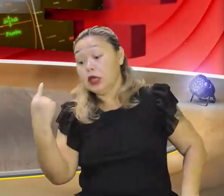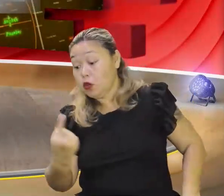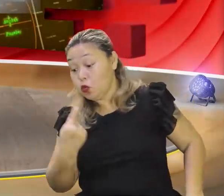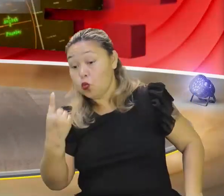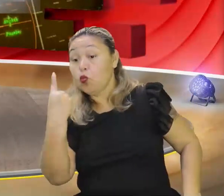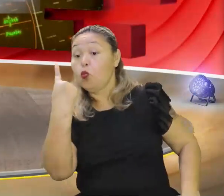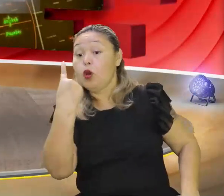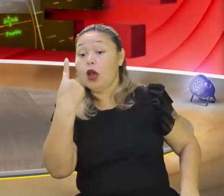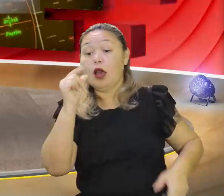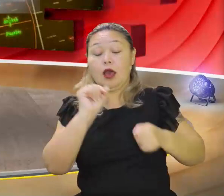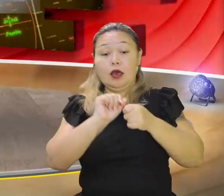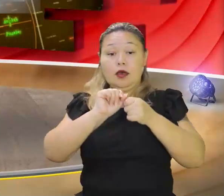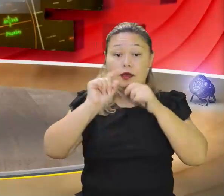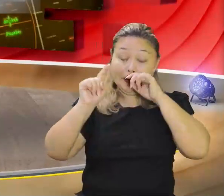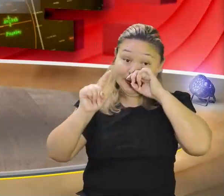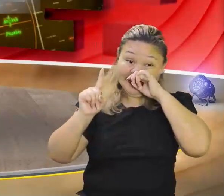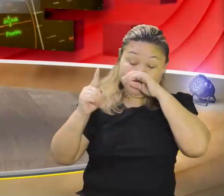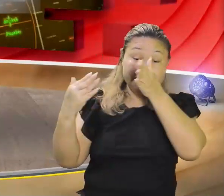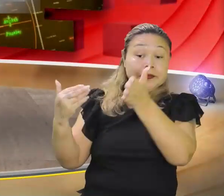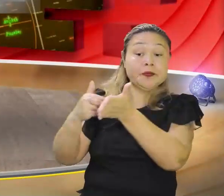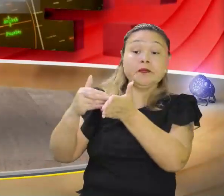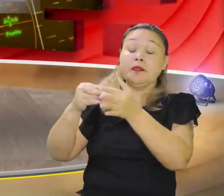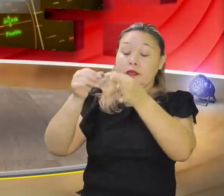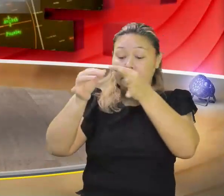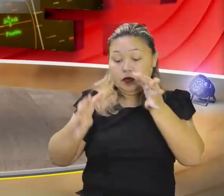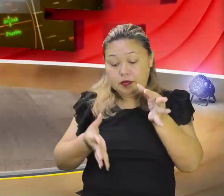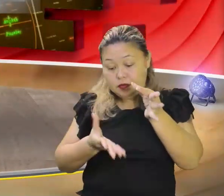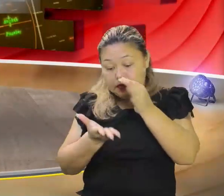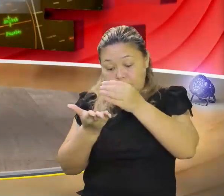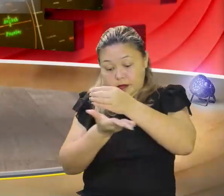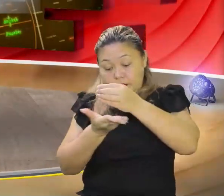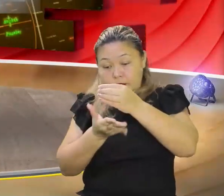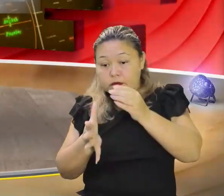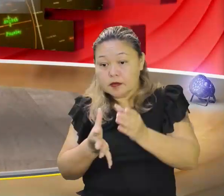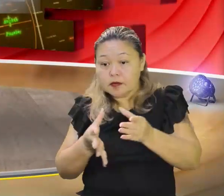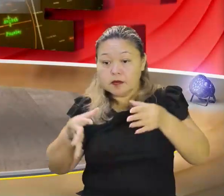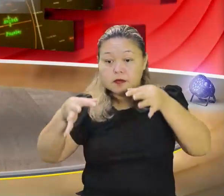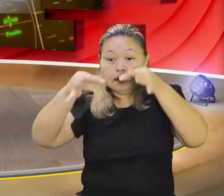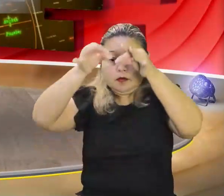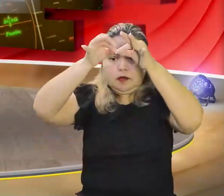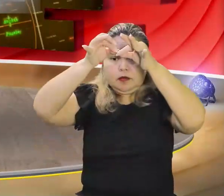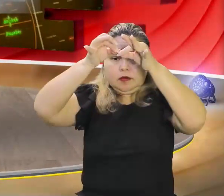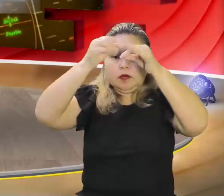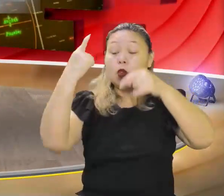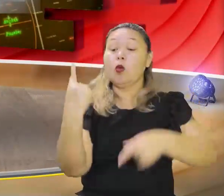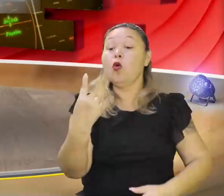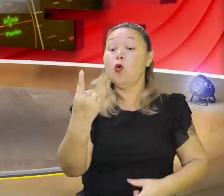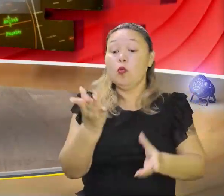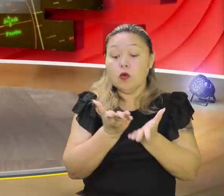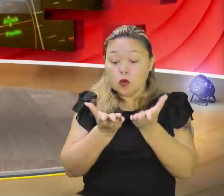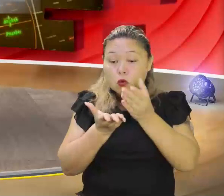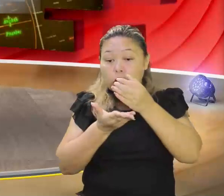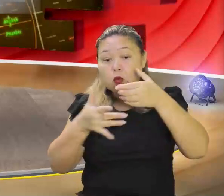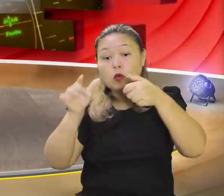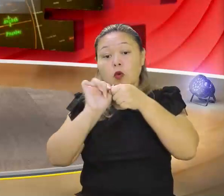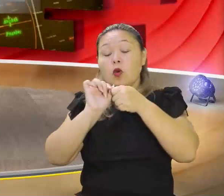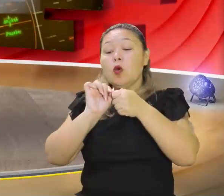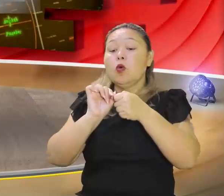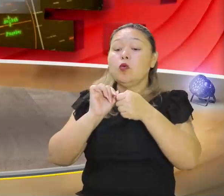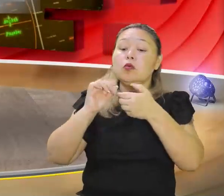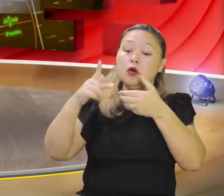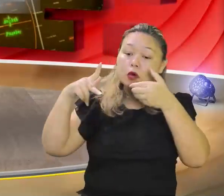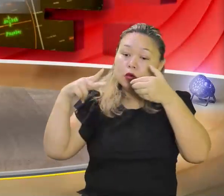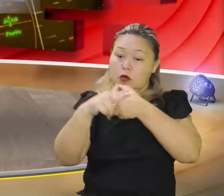ia embora também, porque a última figura era a pirâmide. Se é uma pirâmide, lá não tinha, só tinha uma alternativa com pirâmide. O outro trazia um tronco da